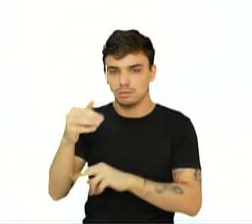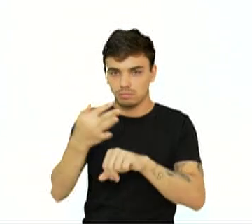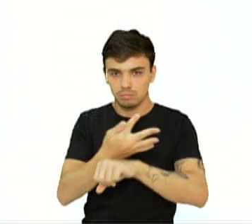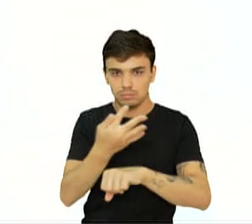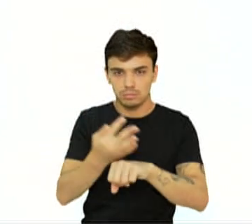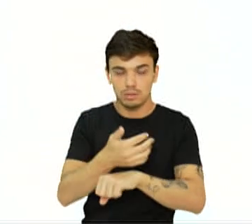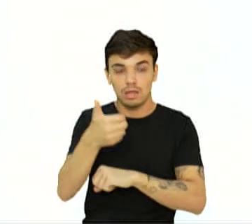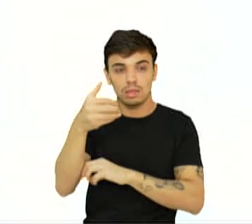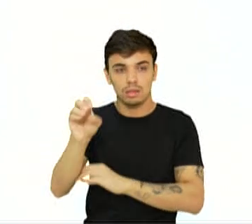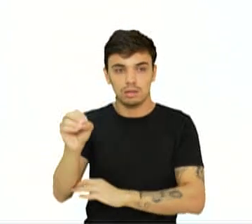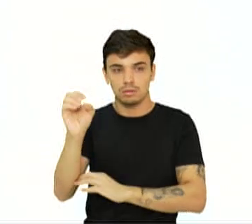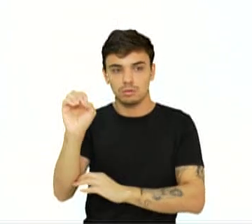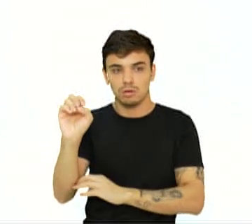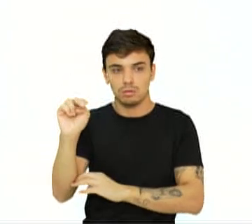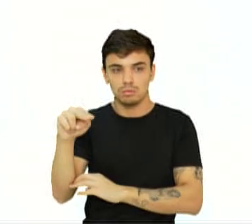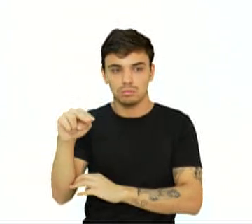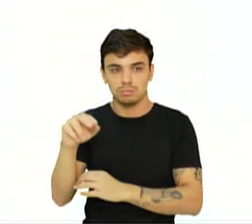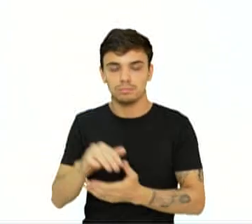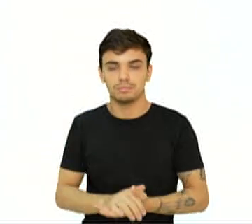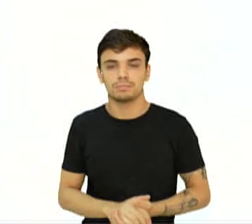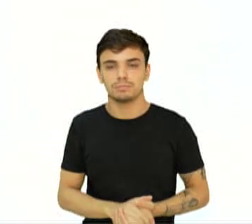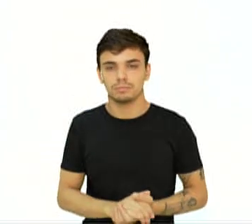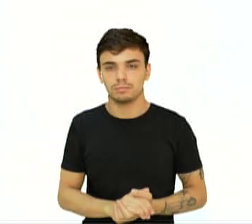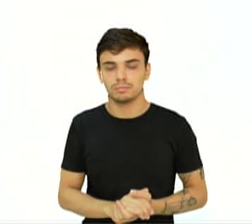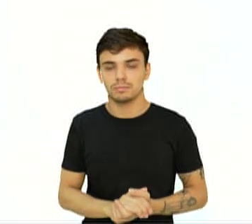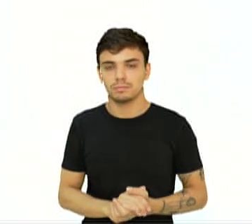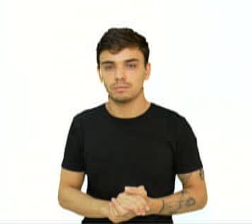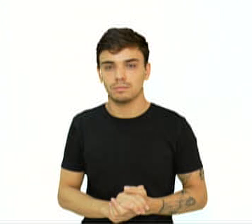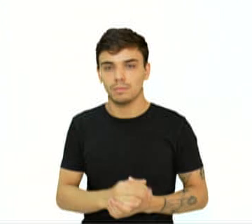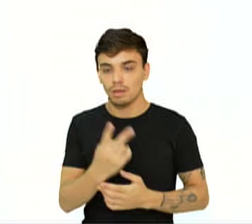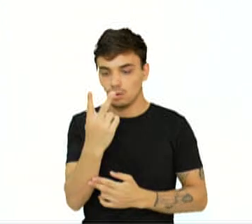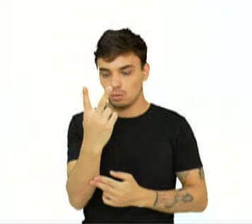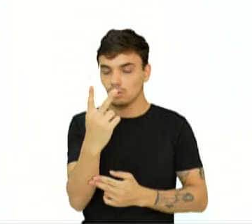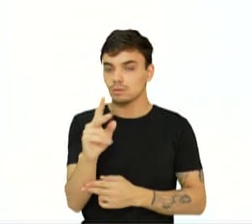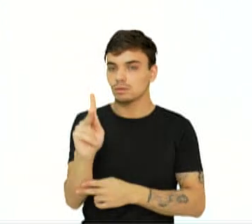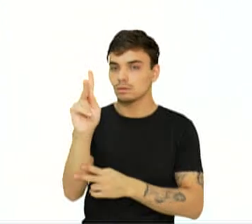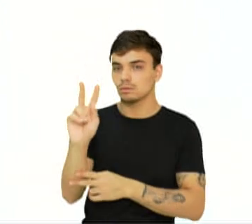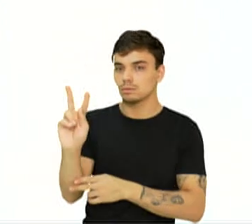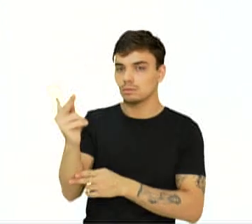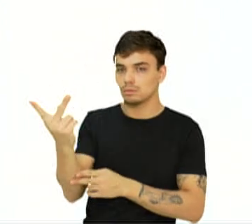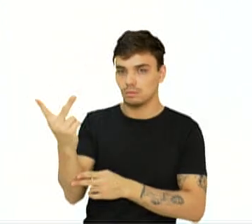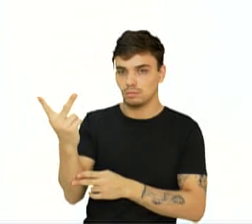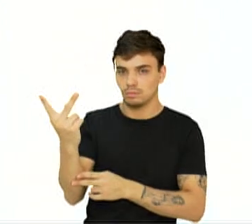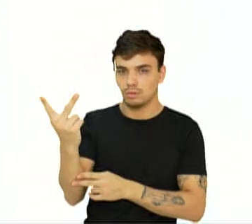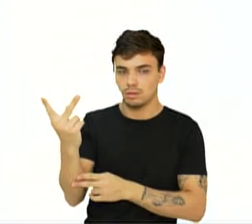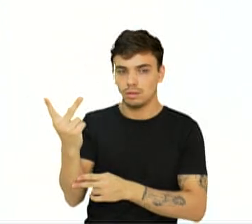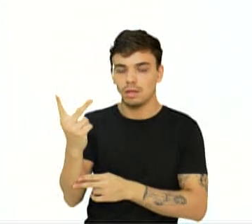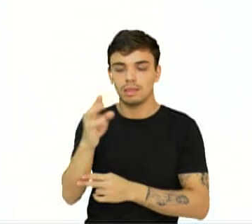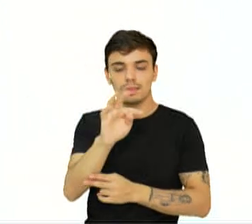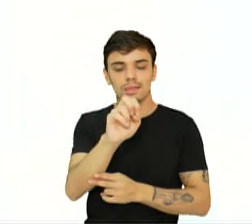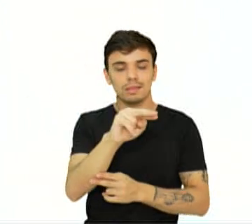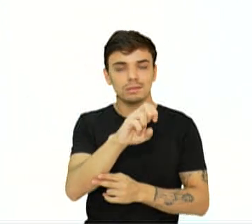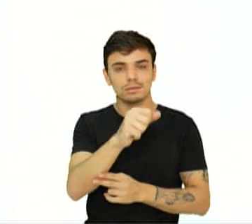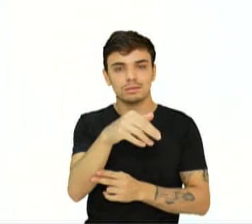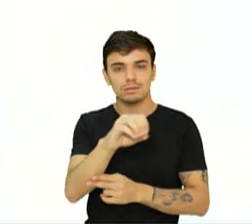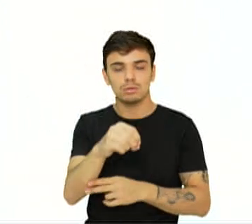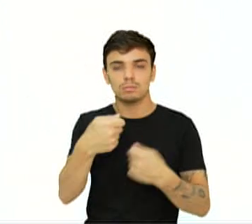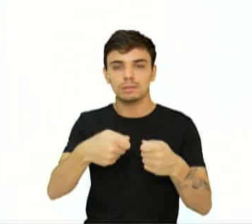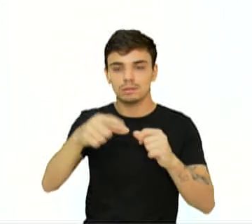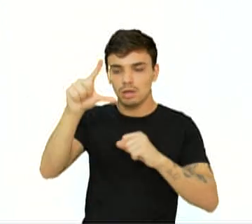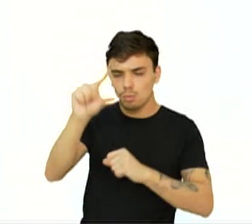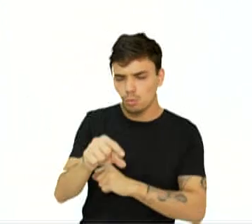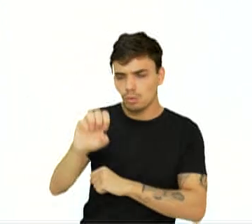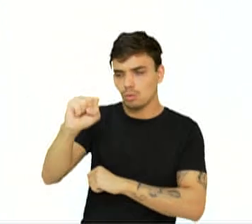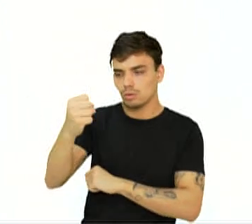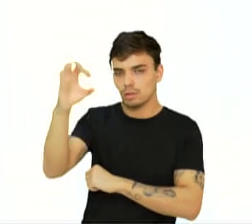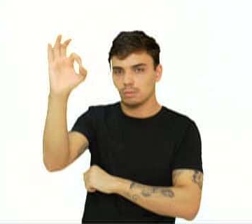10 ohms. Para o valor de 2 kHz, a tensão no resistor deve cair 80% do